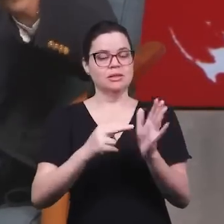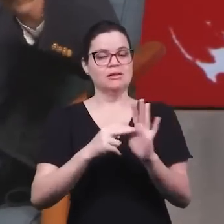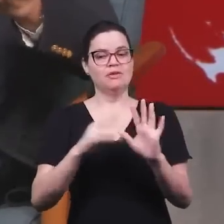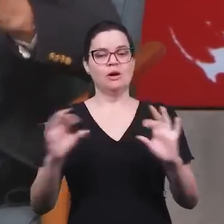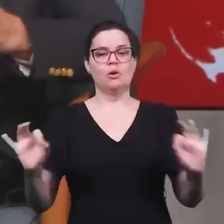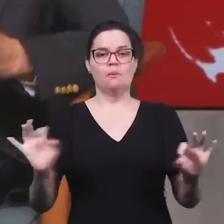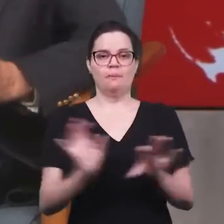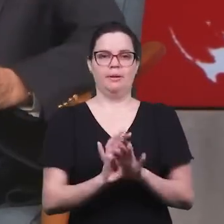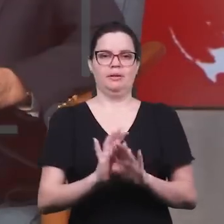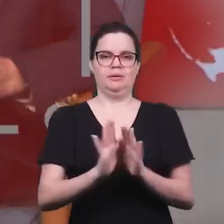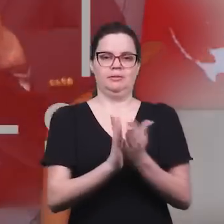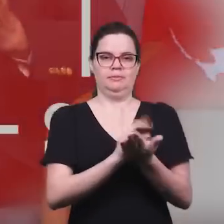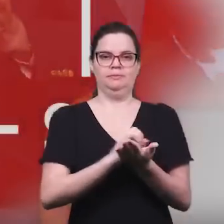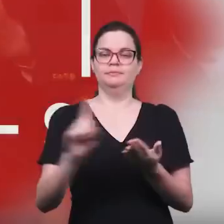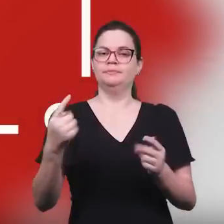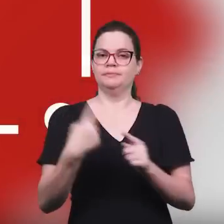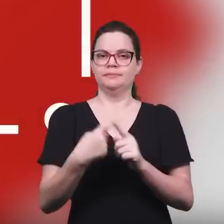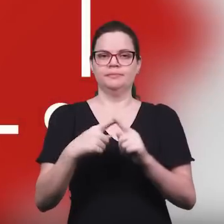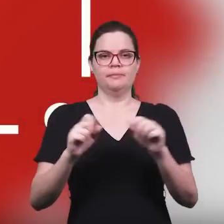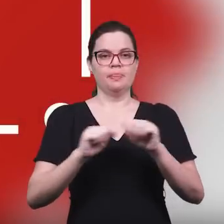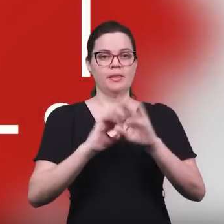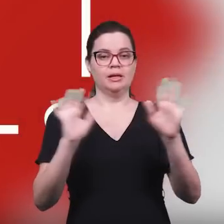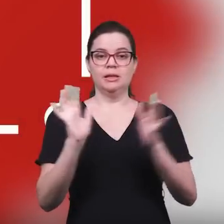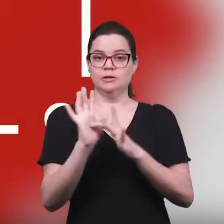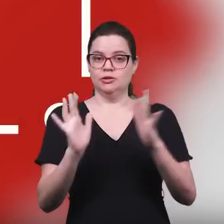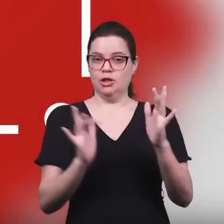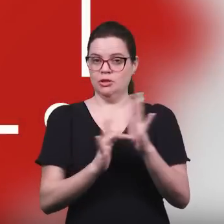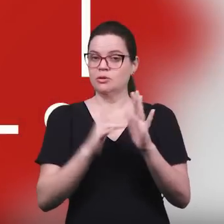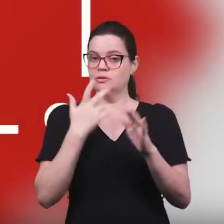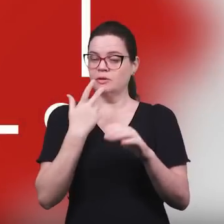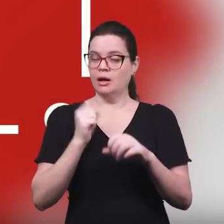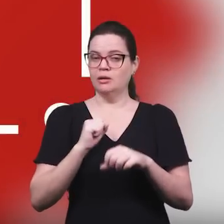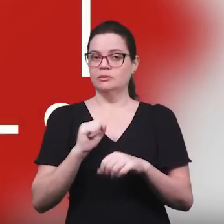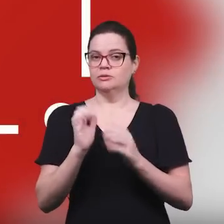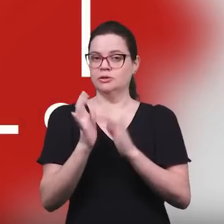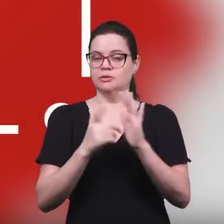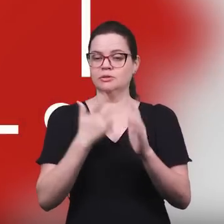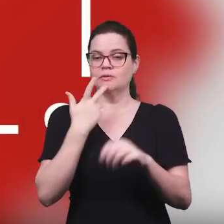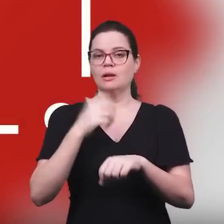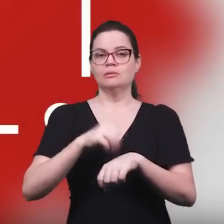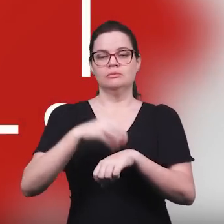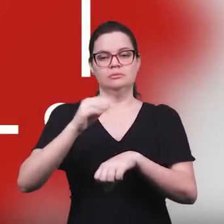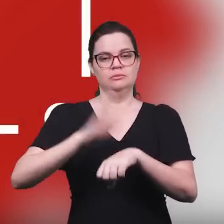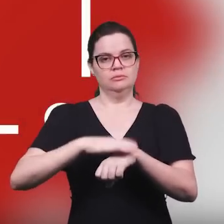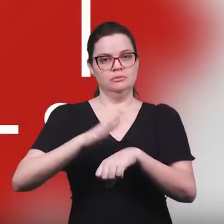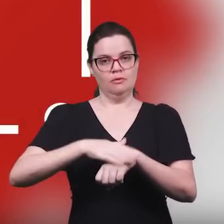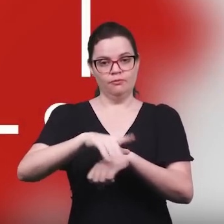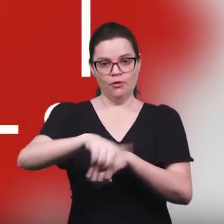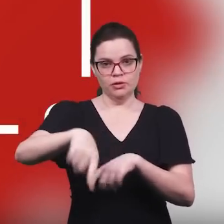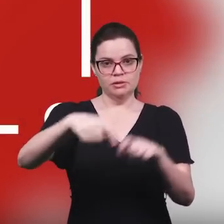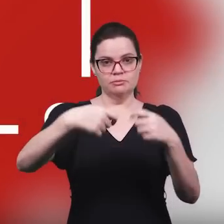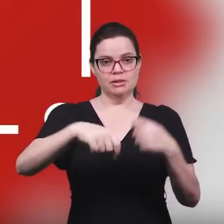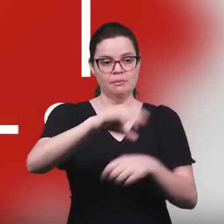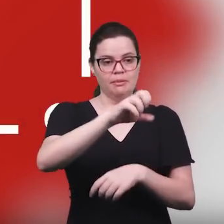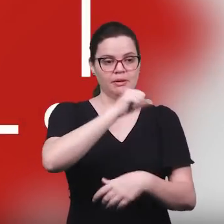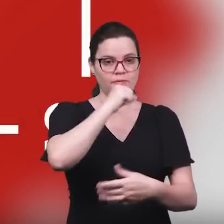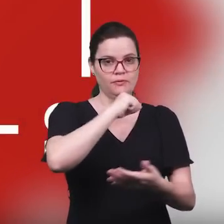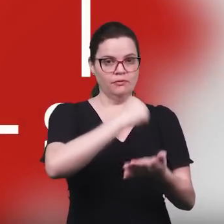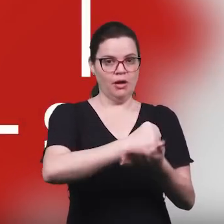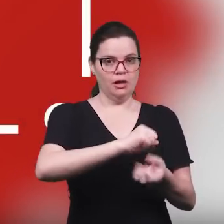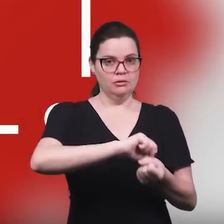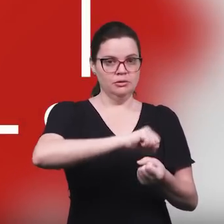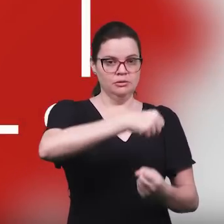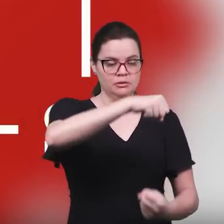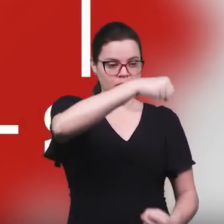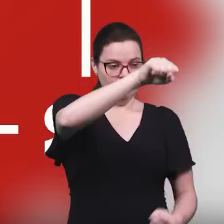Jesus mesmo diz isso. Vejam, Jesus diz assim: examinai as Escrituras, pois esperais ter nela a